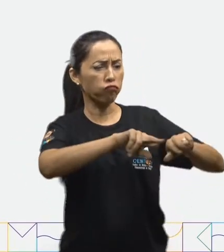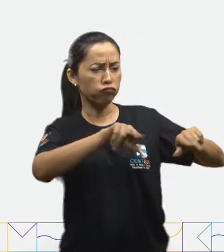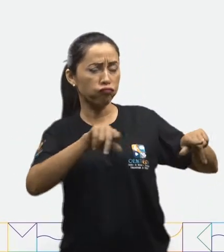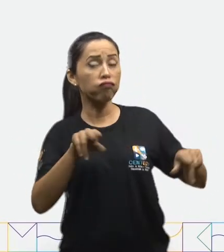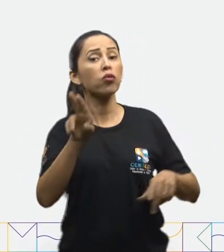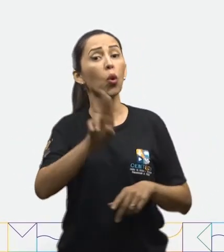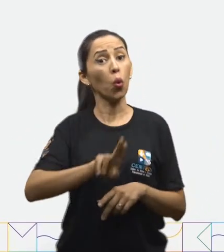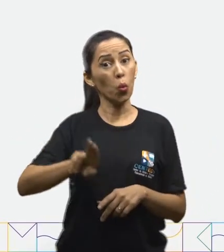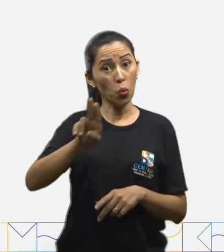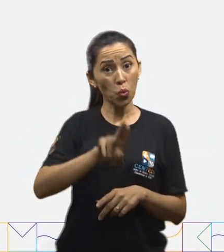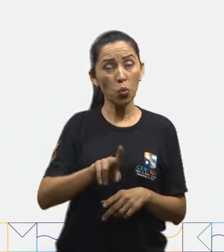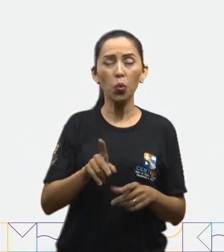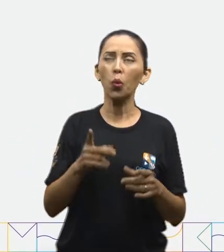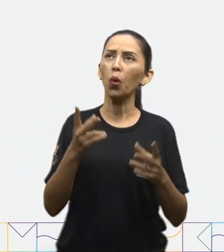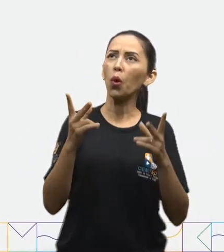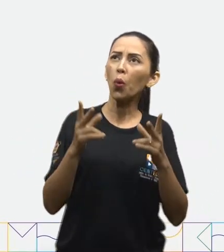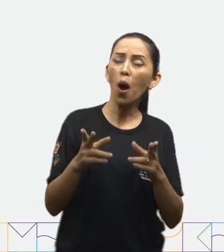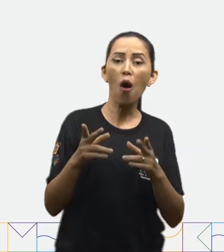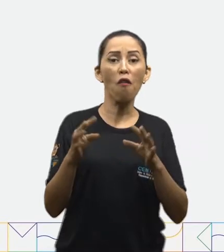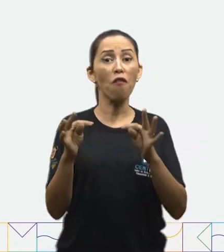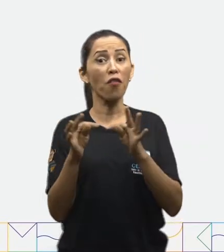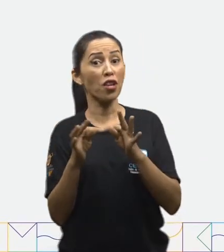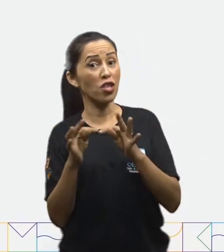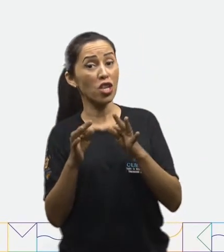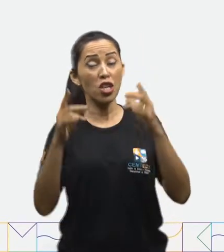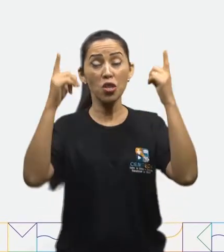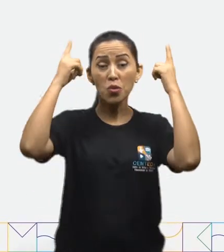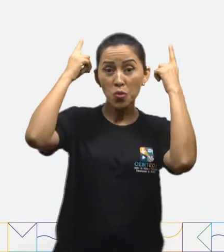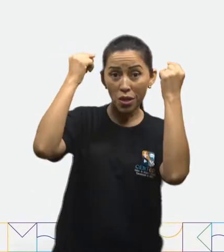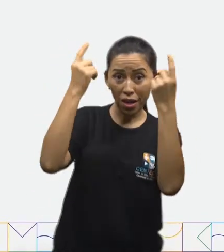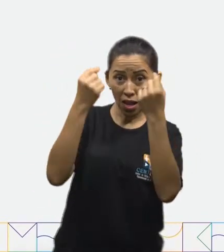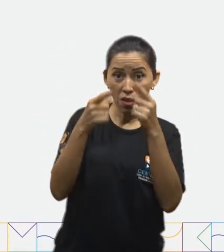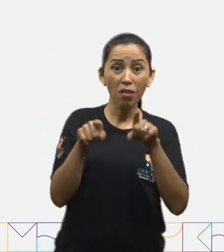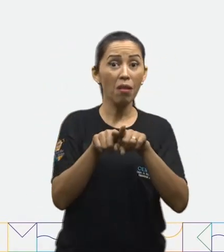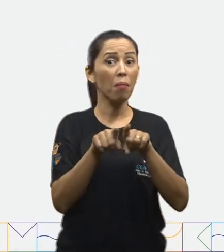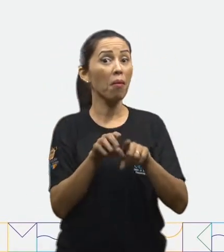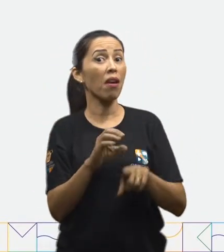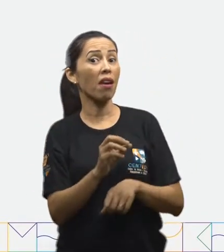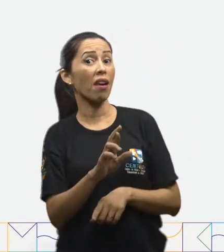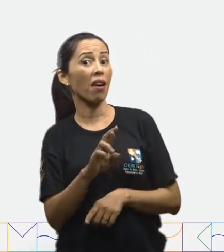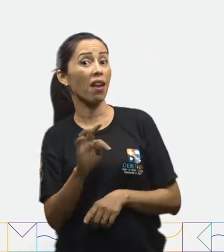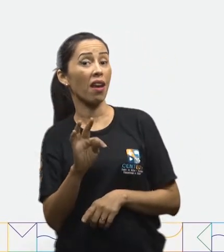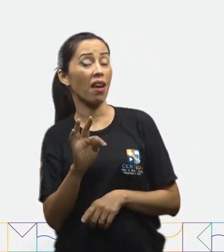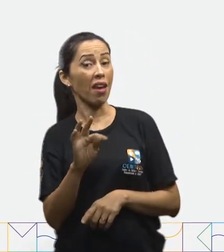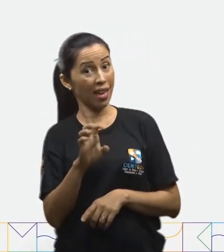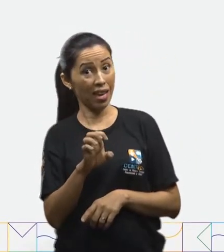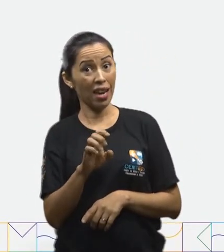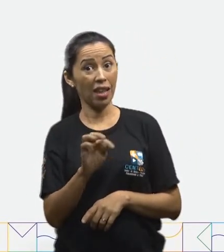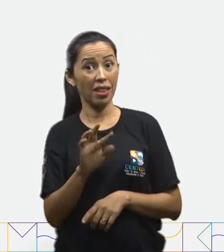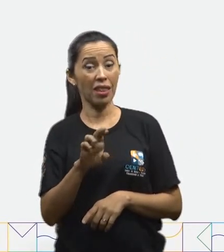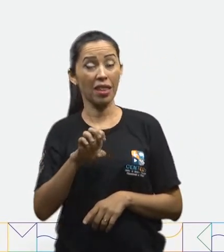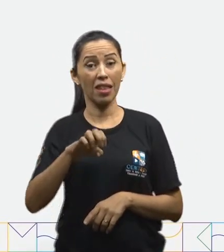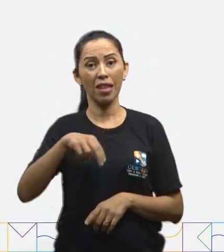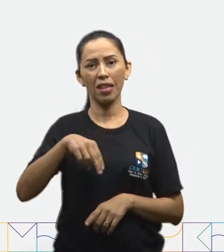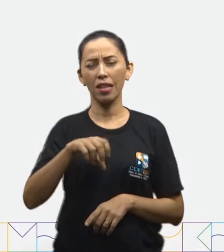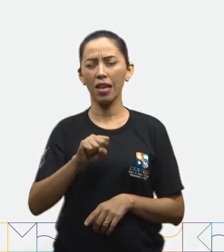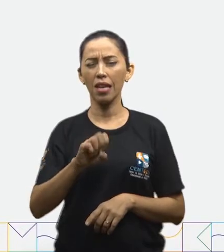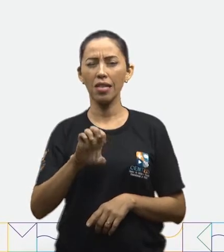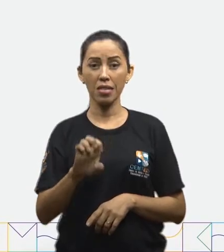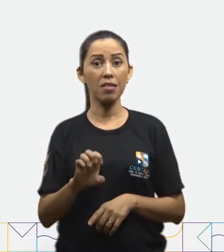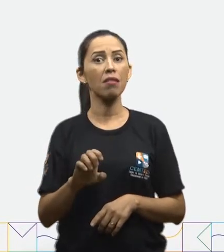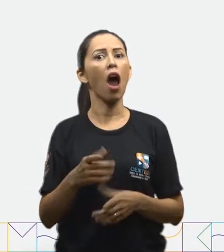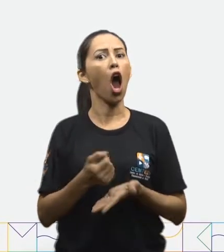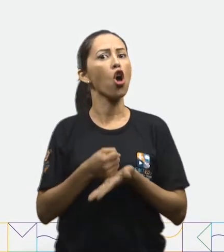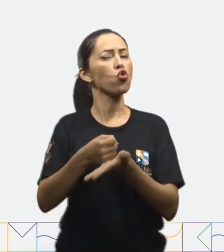Mediterrâneo, como fenícios, gregos, cretenses. Isso contribuiu muito para o desenvolvimento